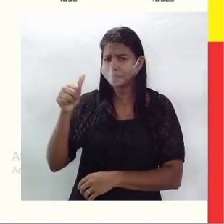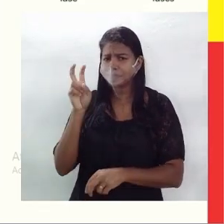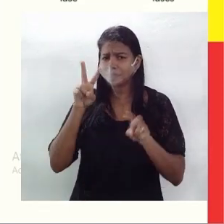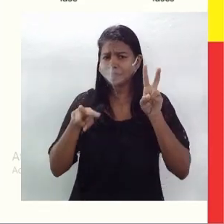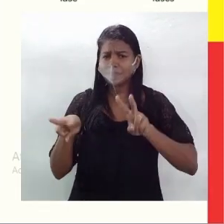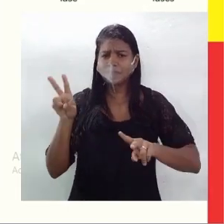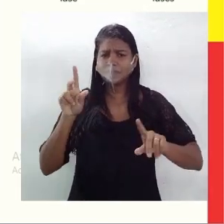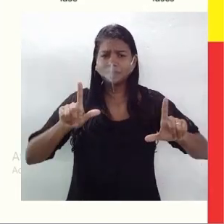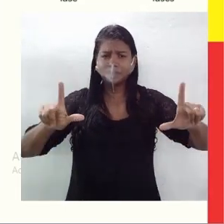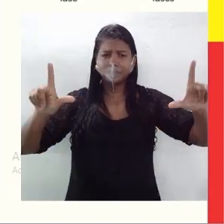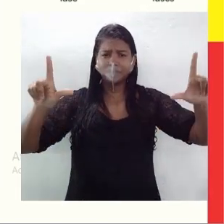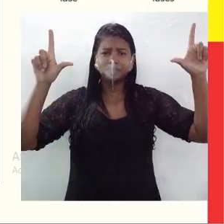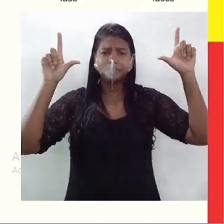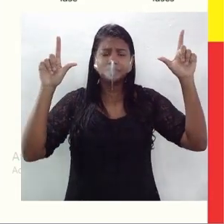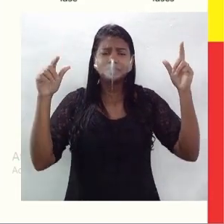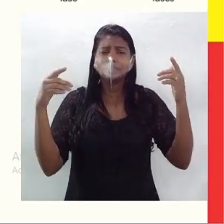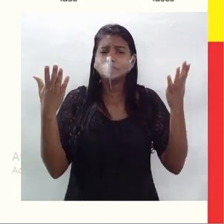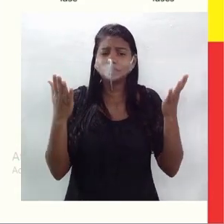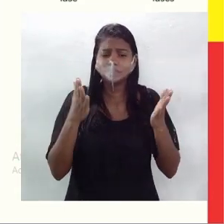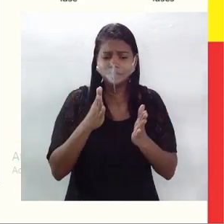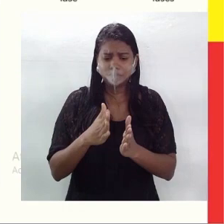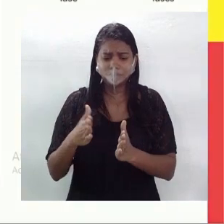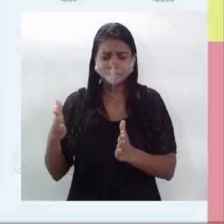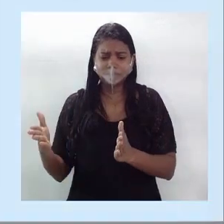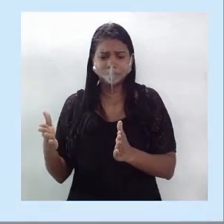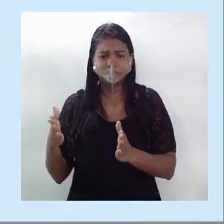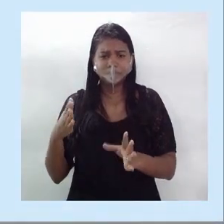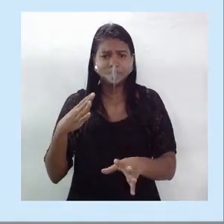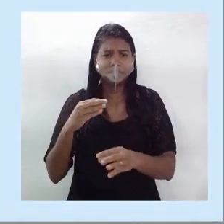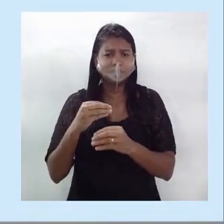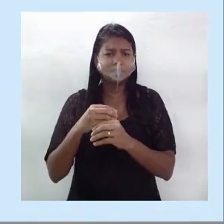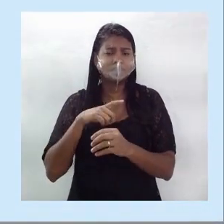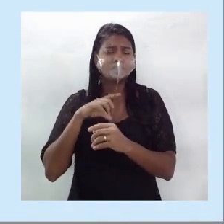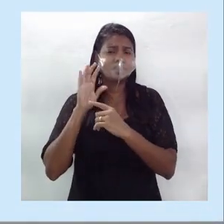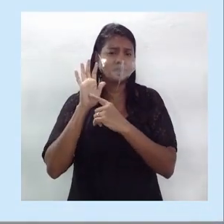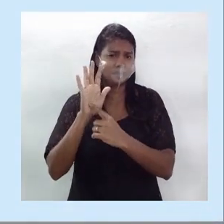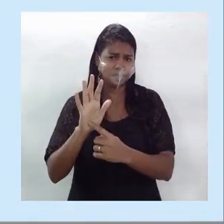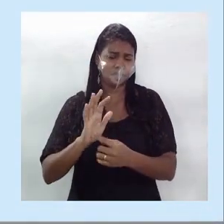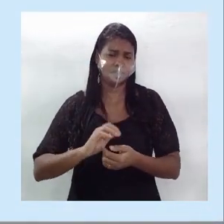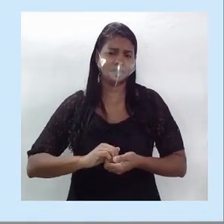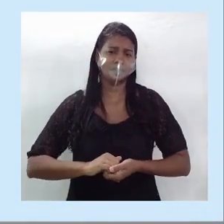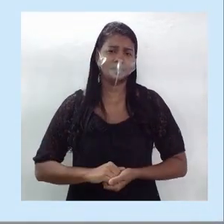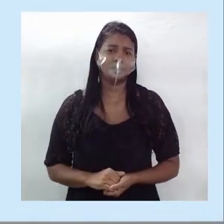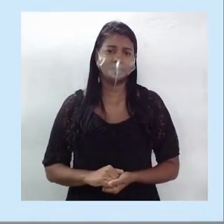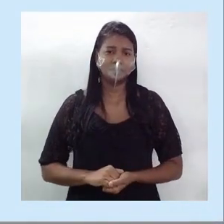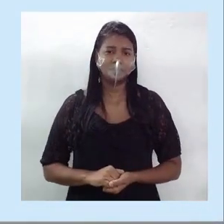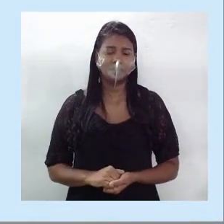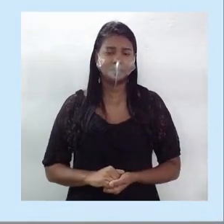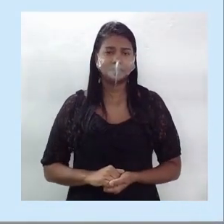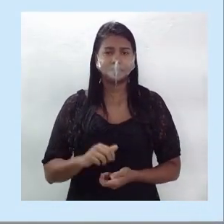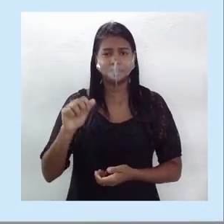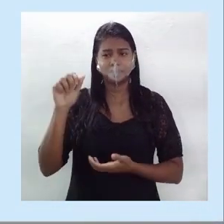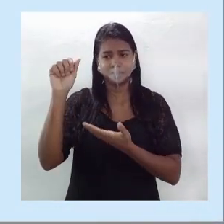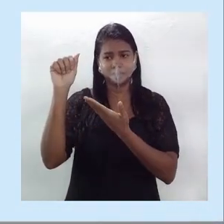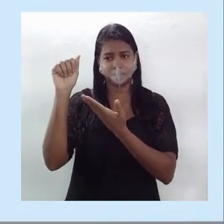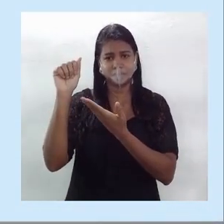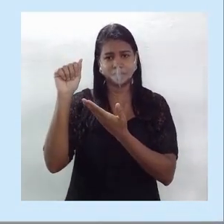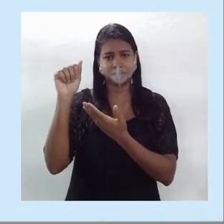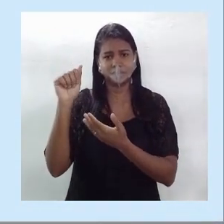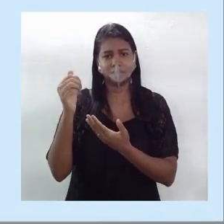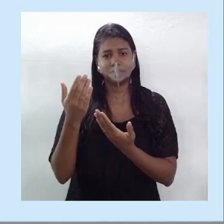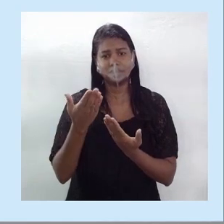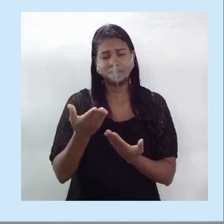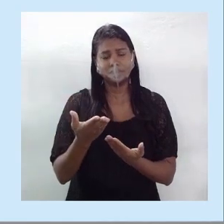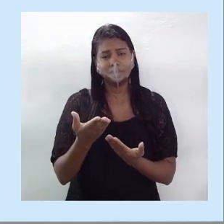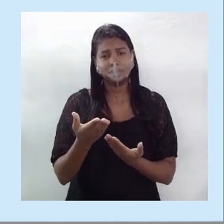telinha? Quantas fases cada sistema ela vai representar? Então, na letra A, você